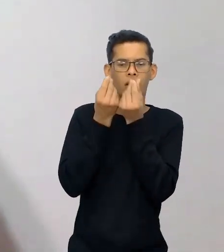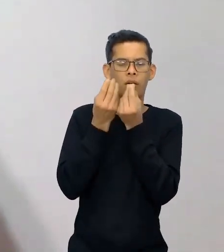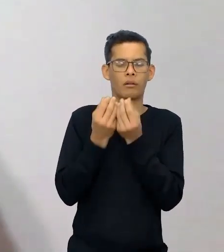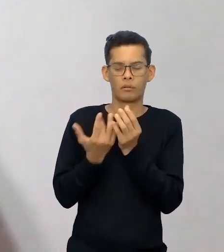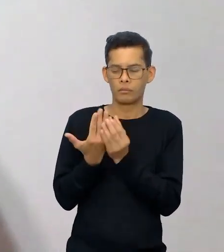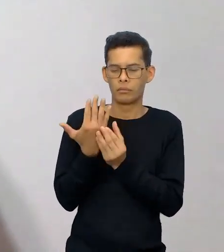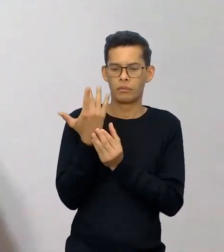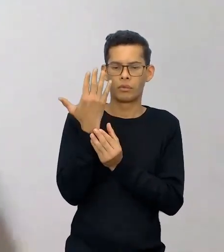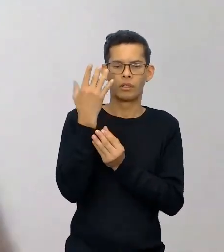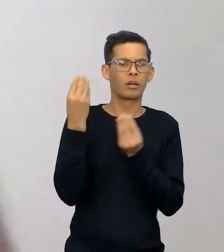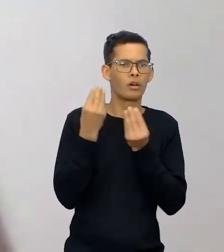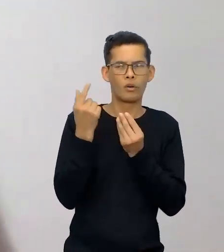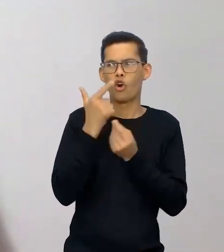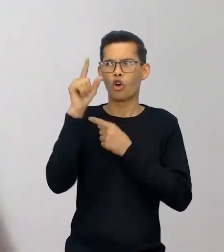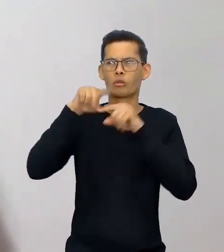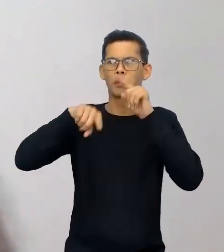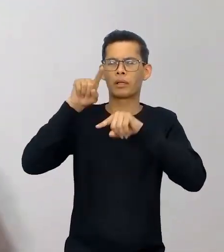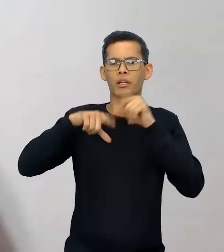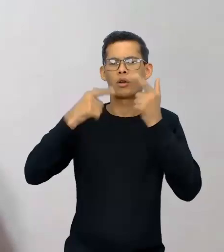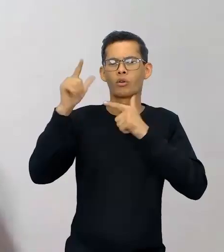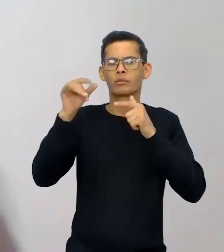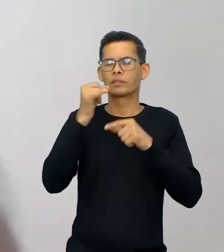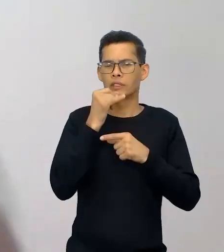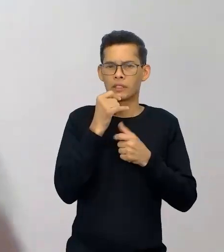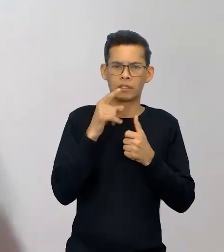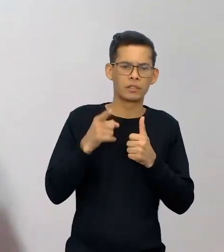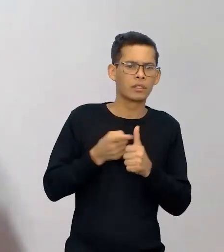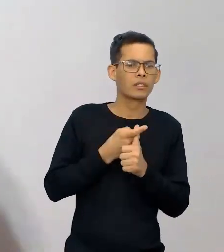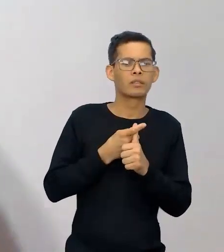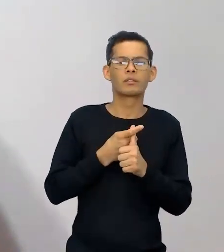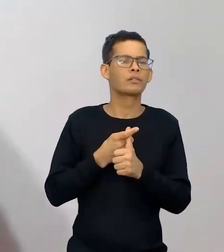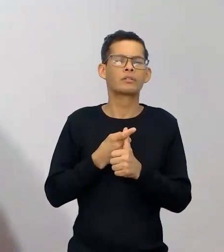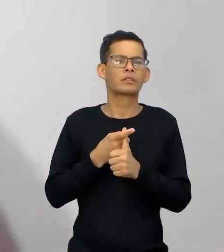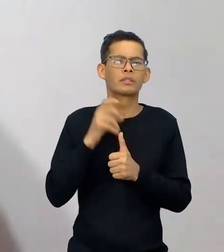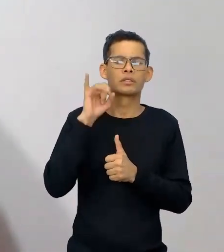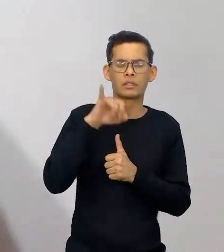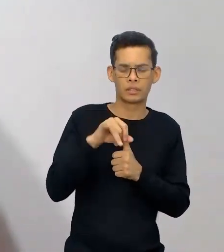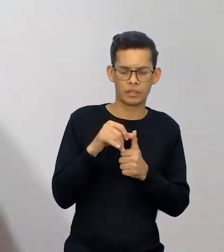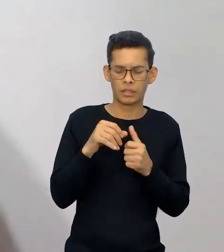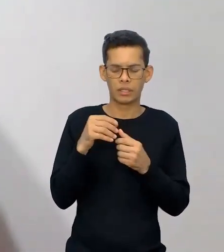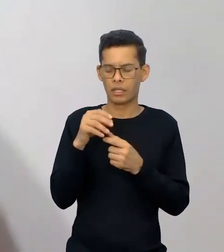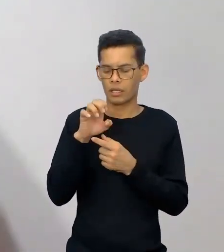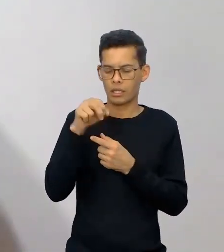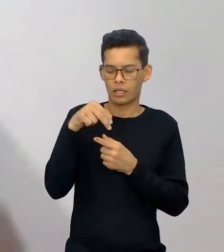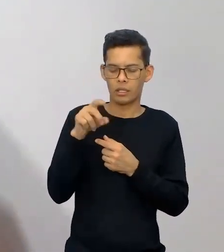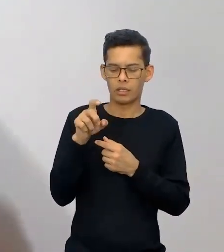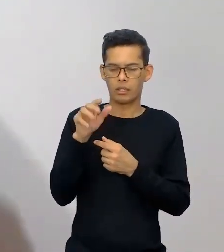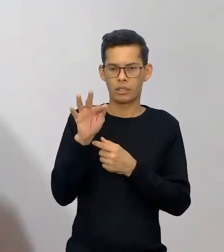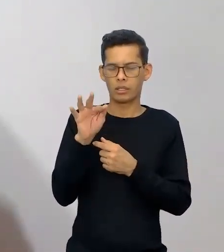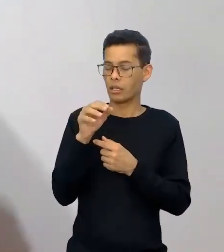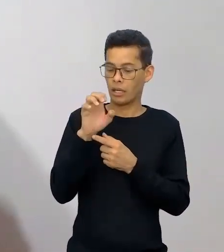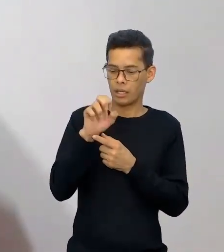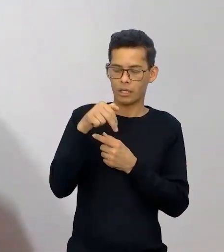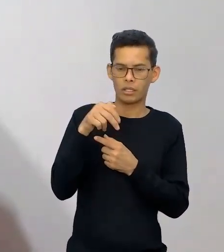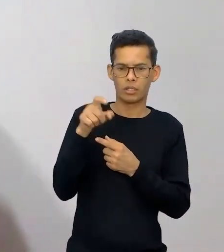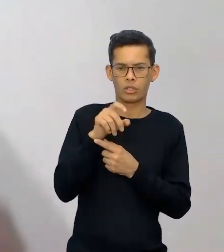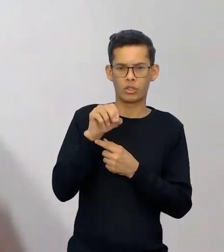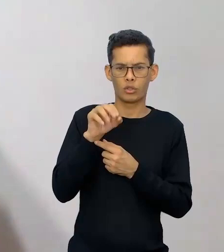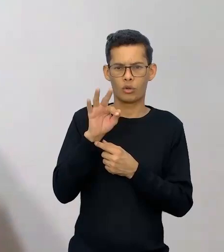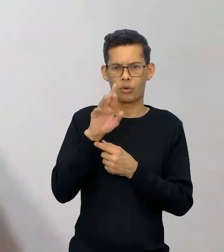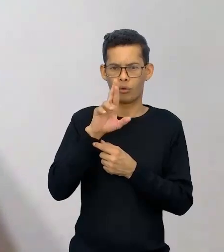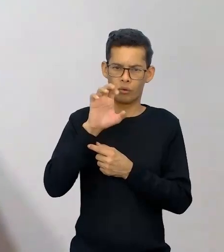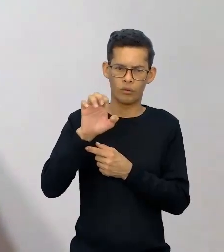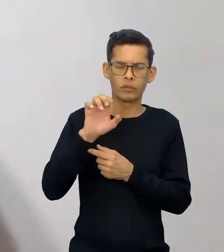possibilidade de trazer alguns outros materiais, como por exemplo, e se fosse esse enxofre fosse substituído por um pedacinho de carvão?